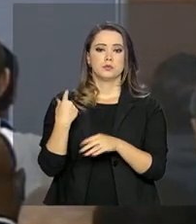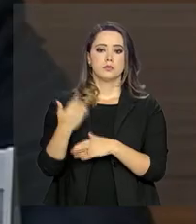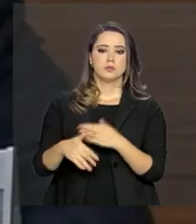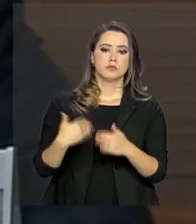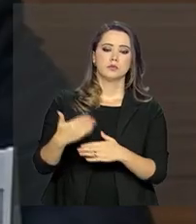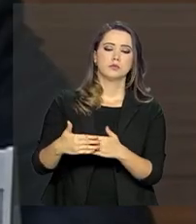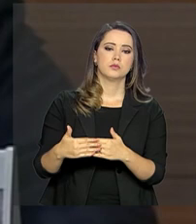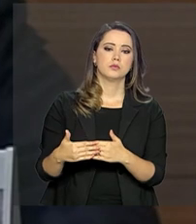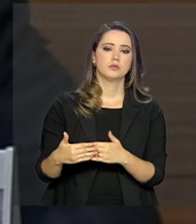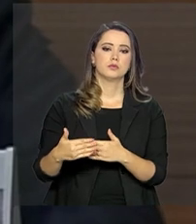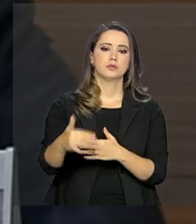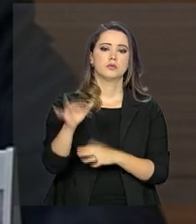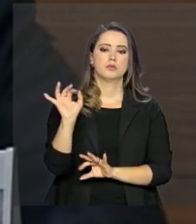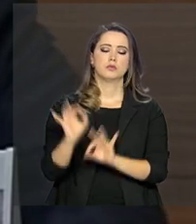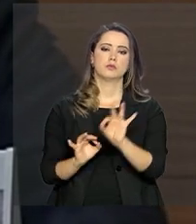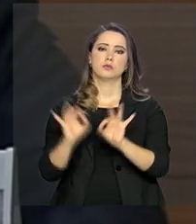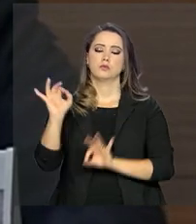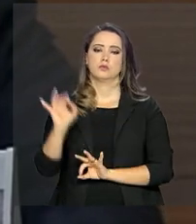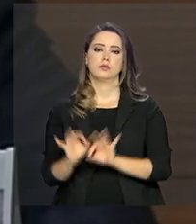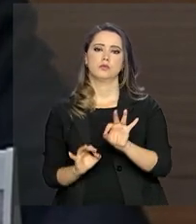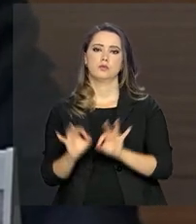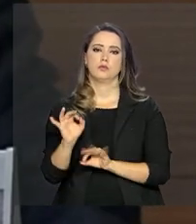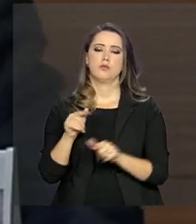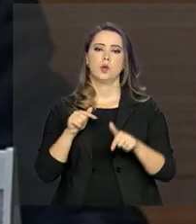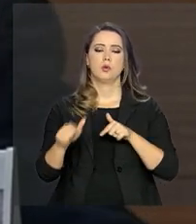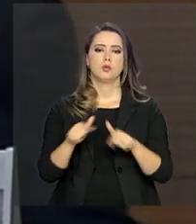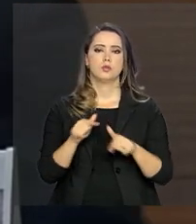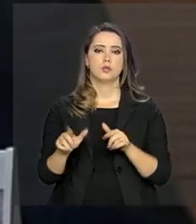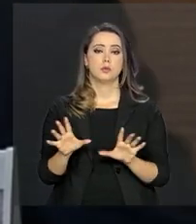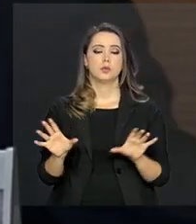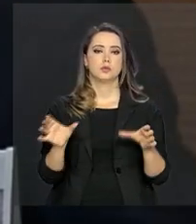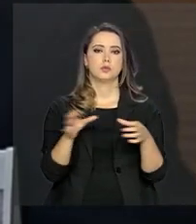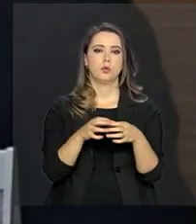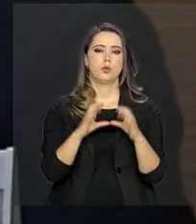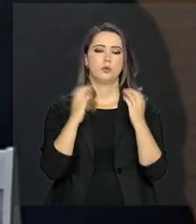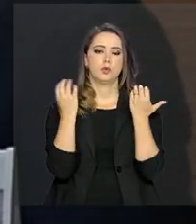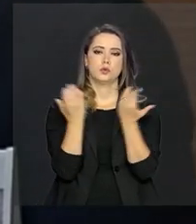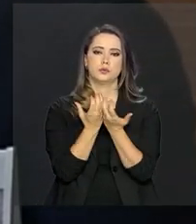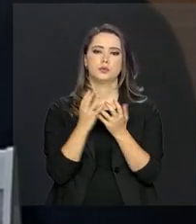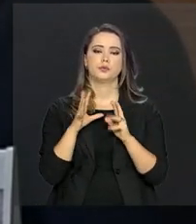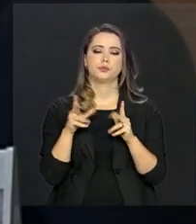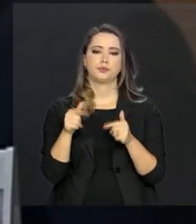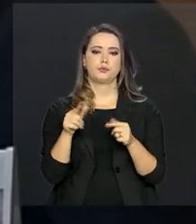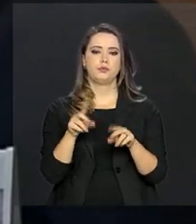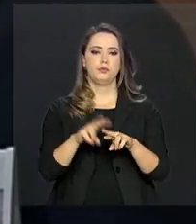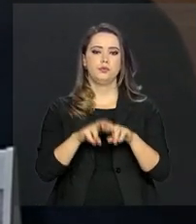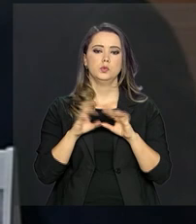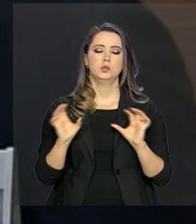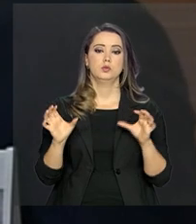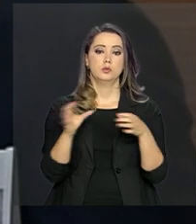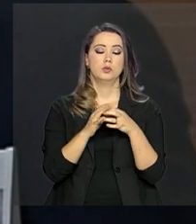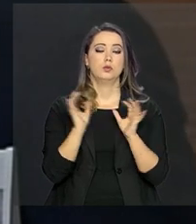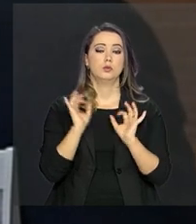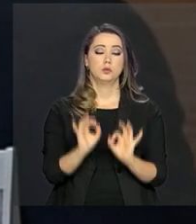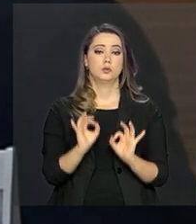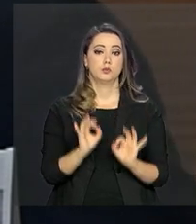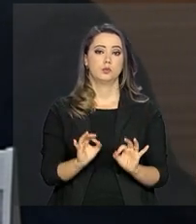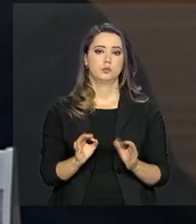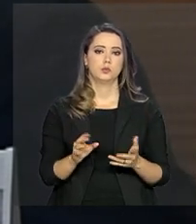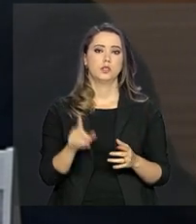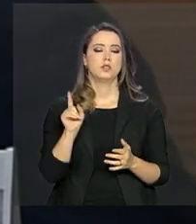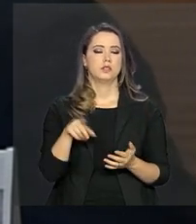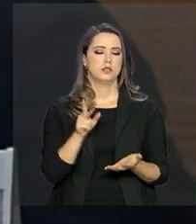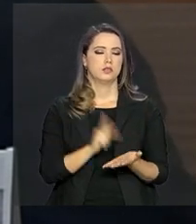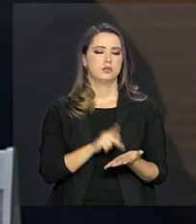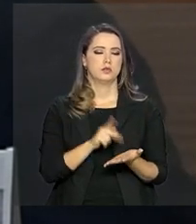melhor estruturar o trabalho da comunidade em torno de áreas concretas que na verdade